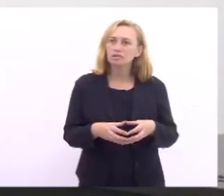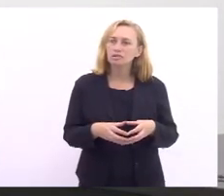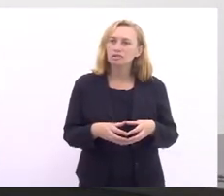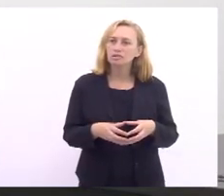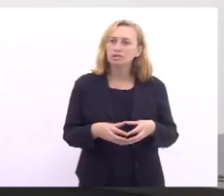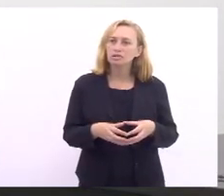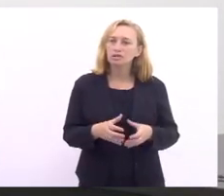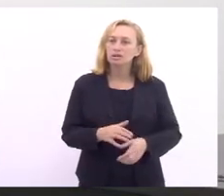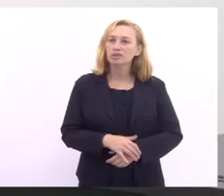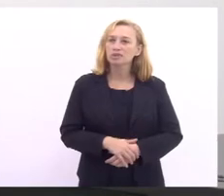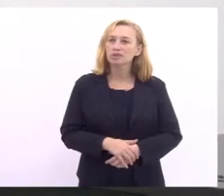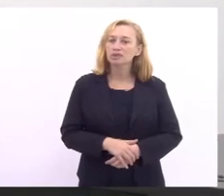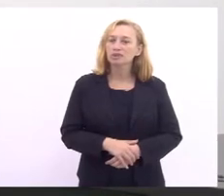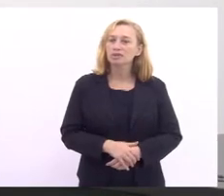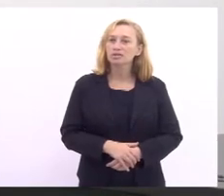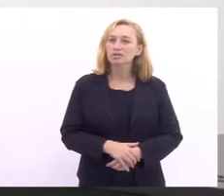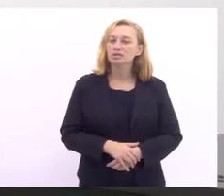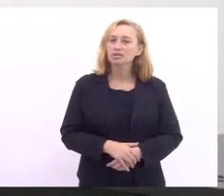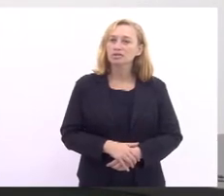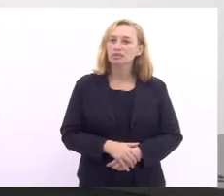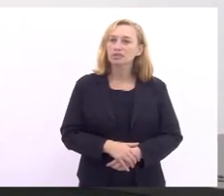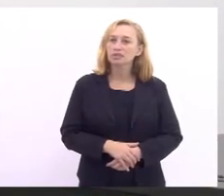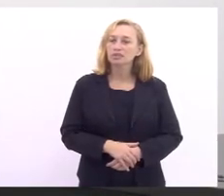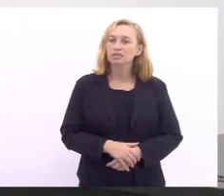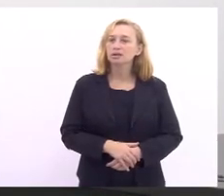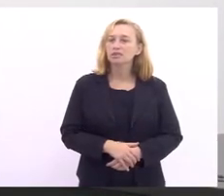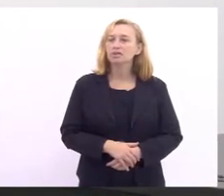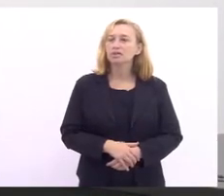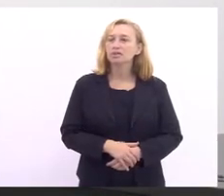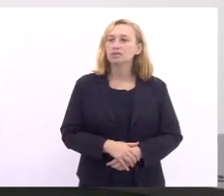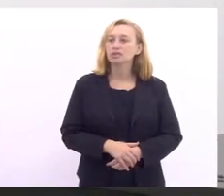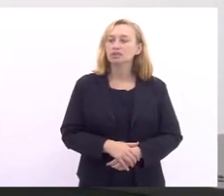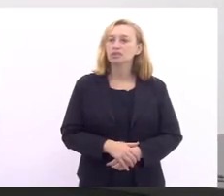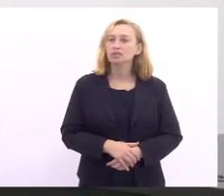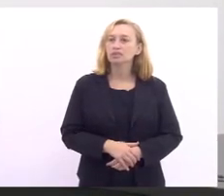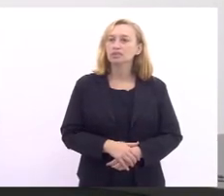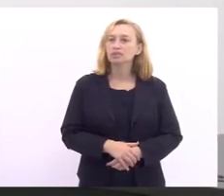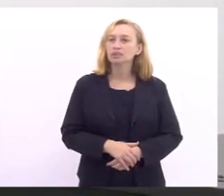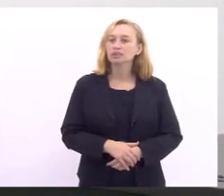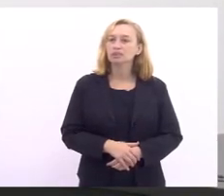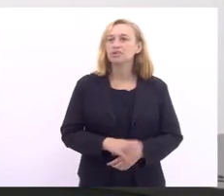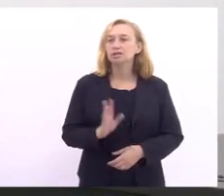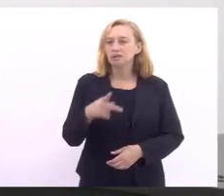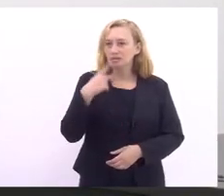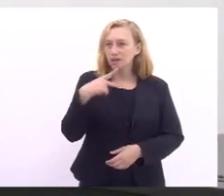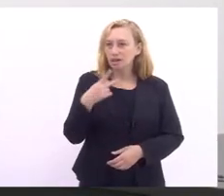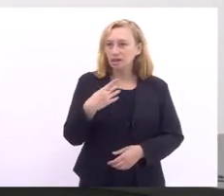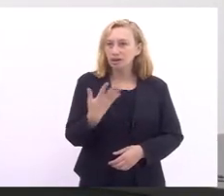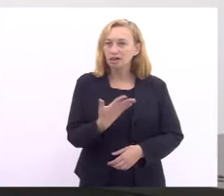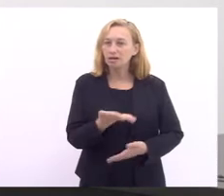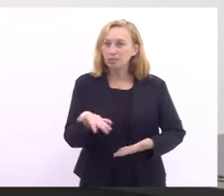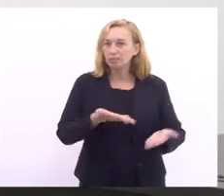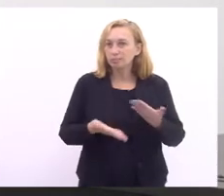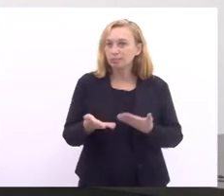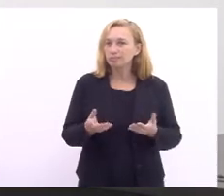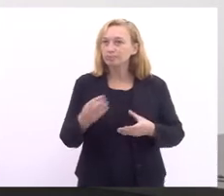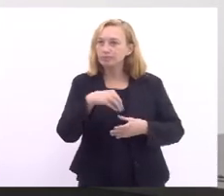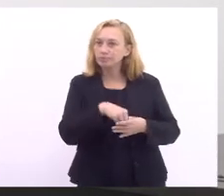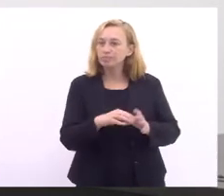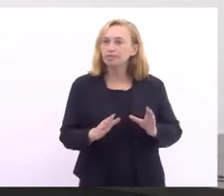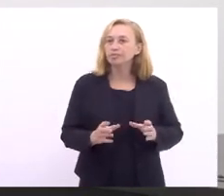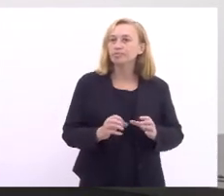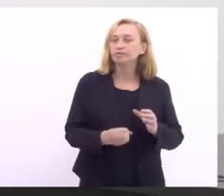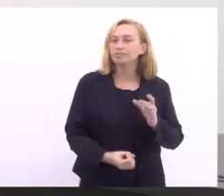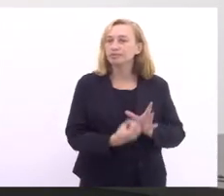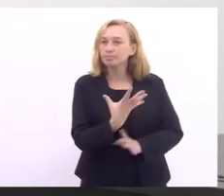Oi tudo bem faz parte do coletivo e não é como eu disse ele é um grande parceiro nosso dentro da